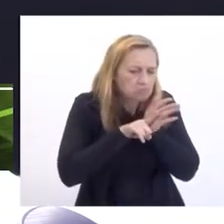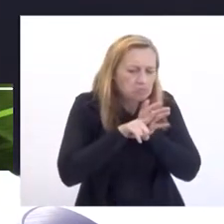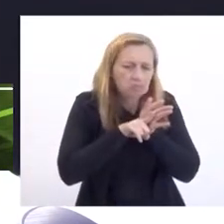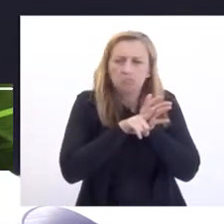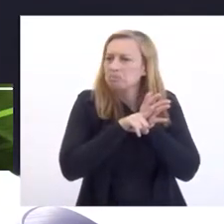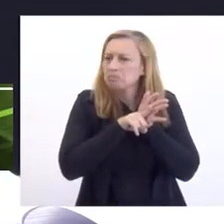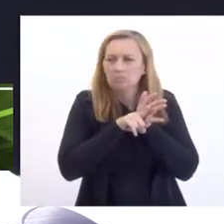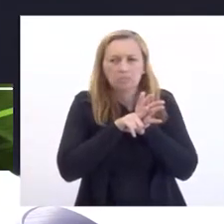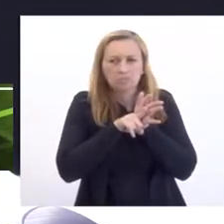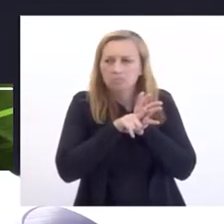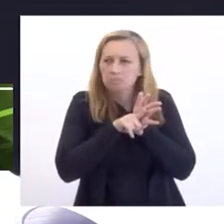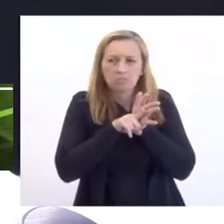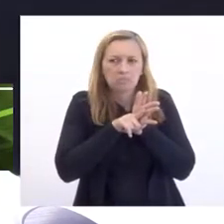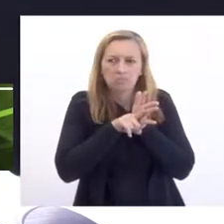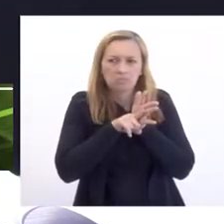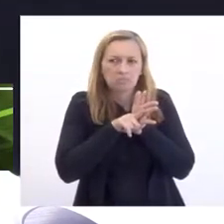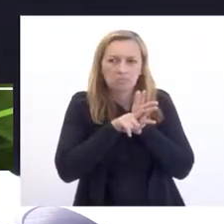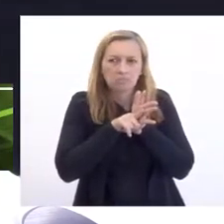não analisa